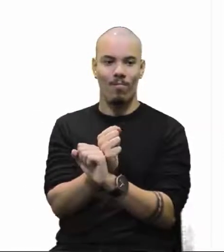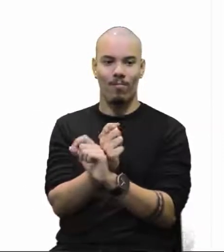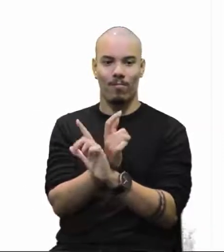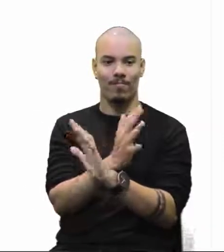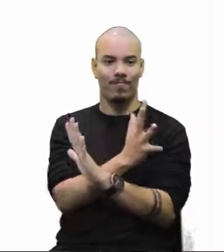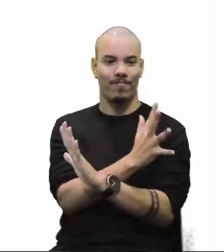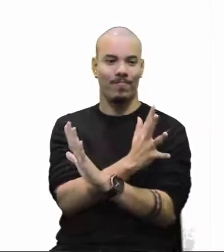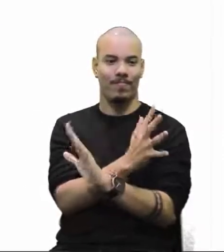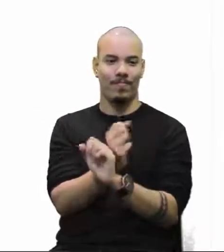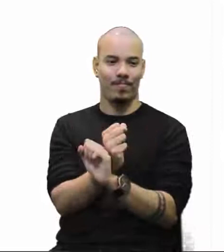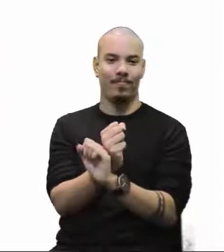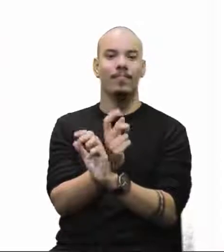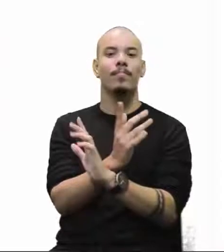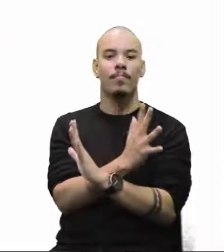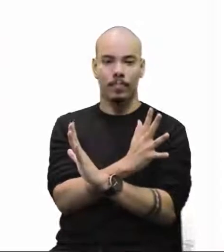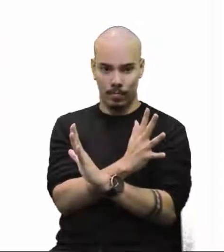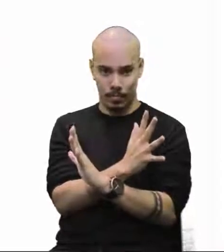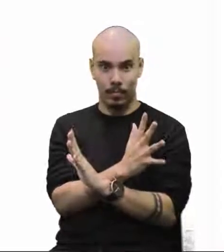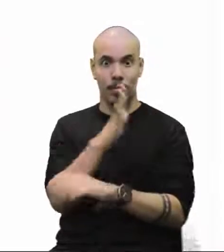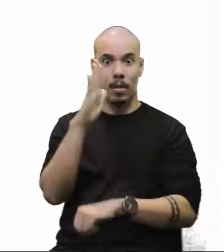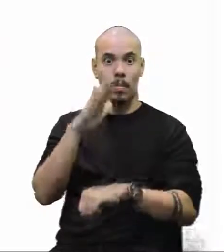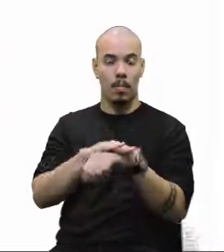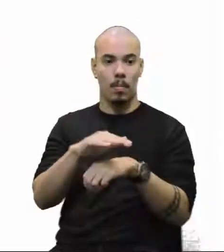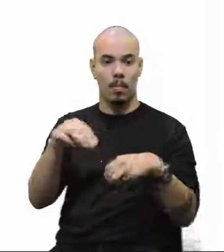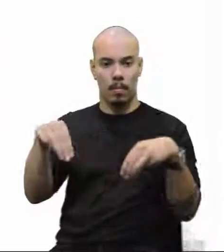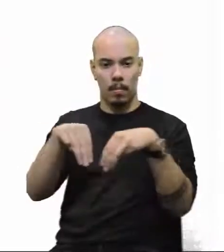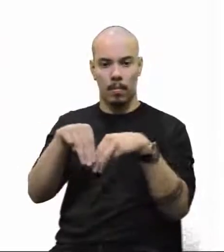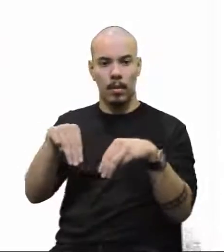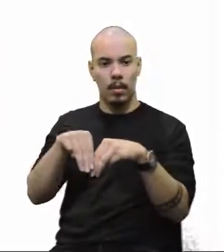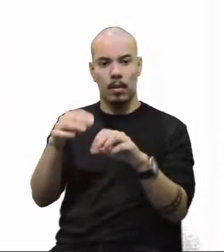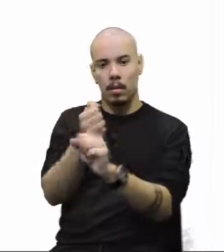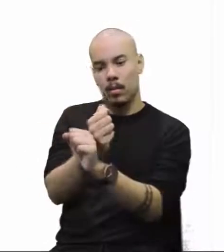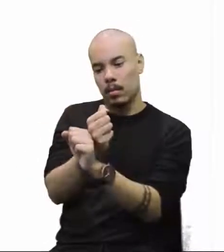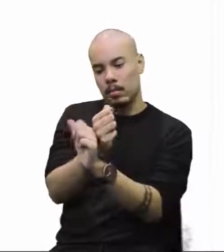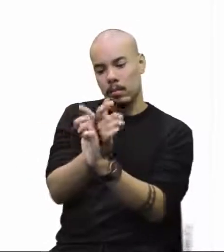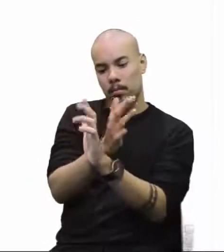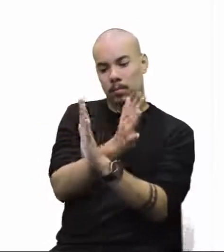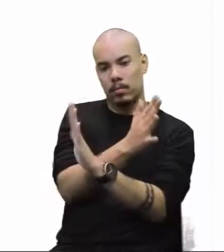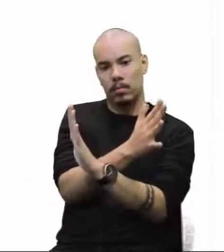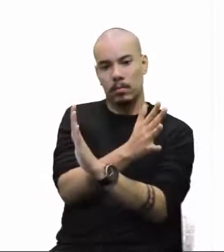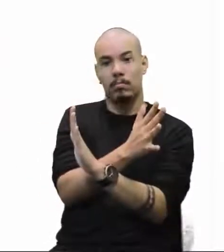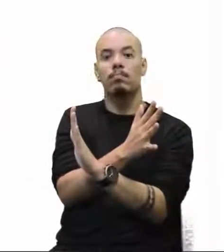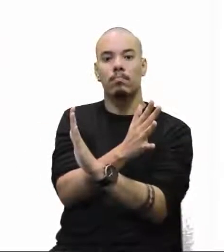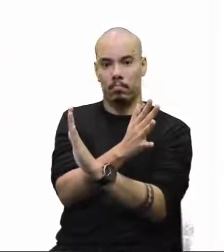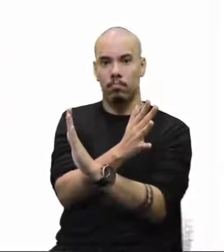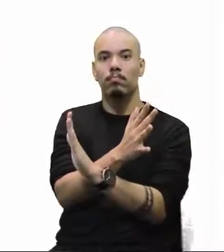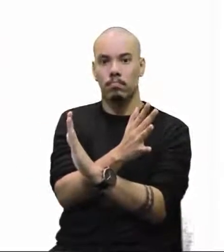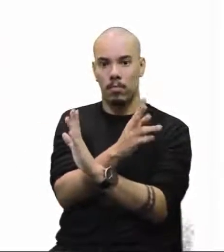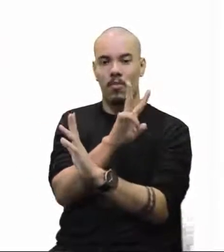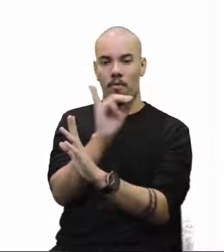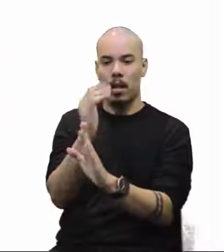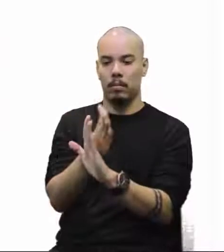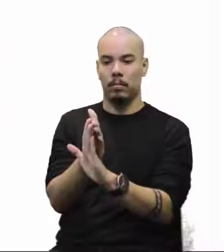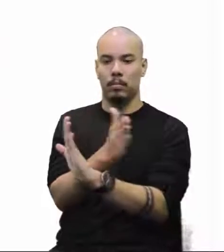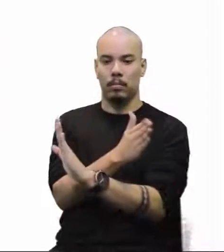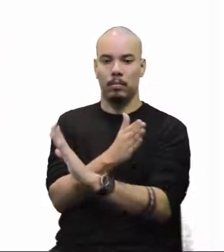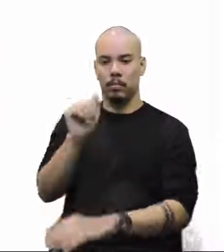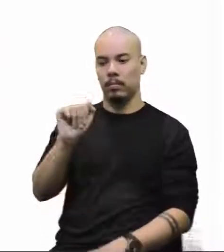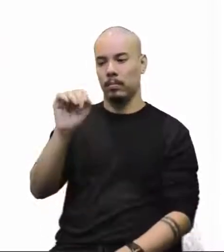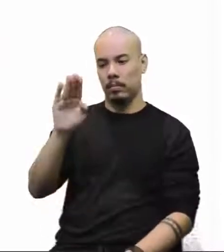Justamente. Então, haverá uma força magnética que tende a separar os segmentos AB e